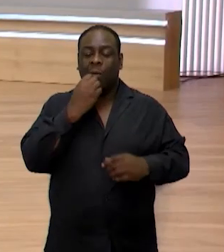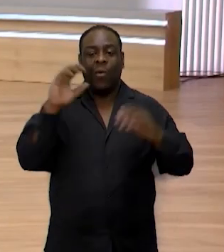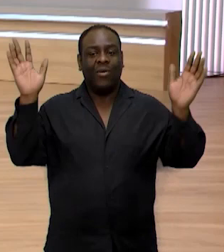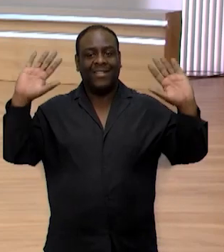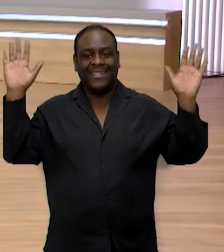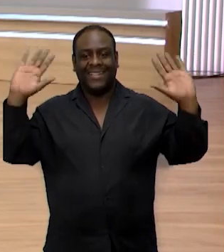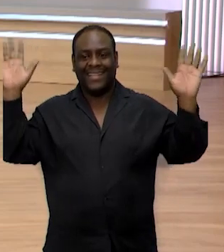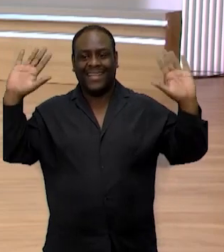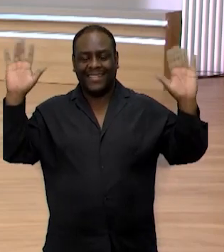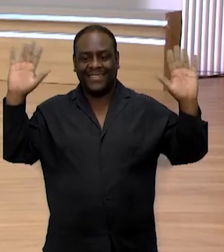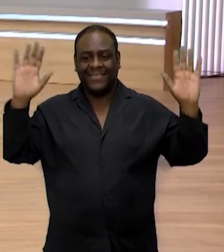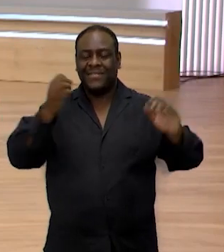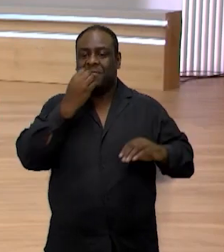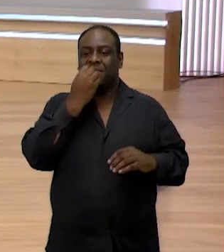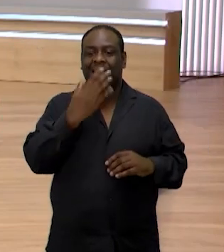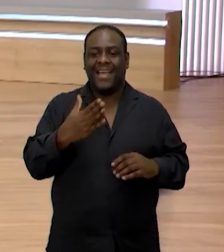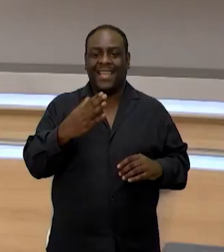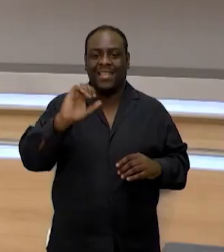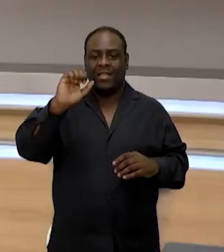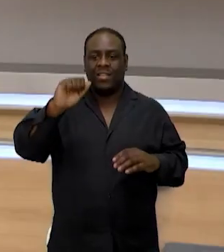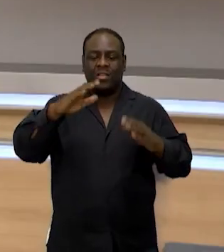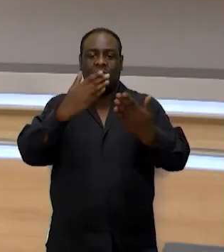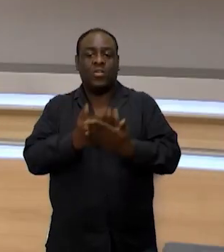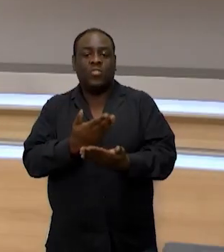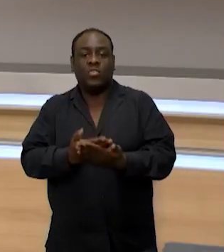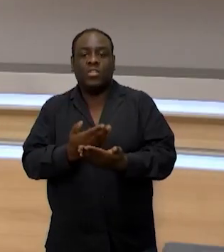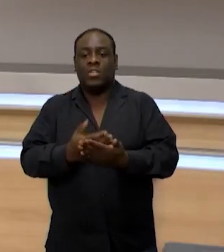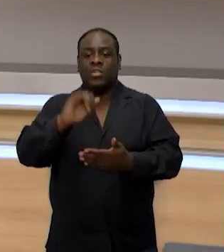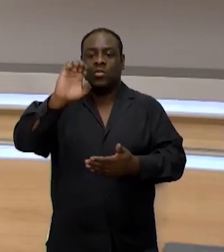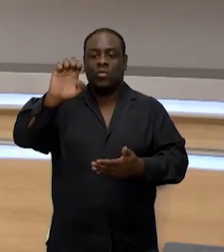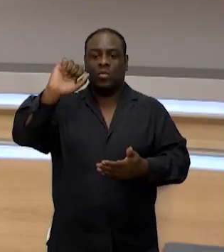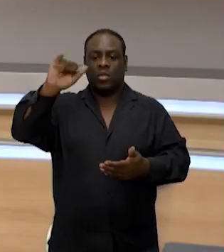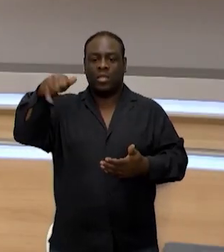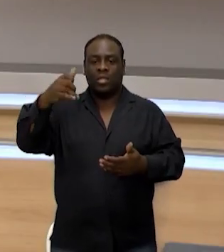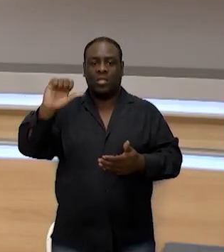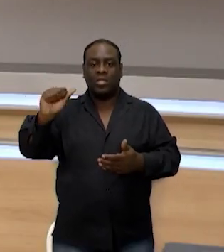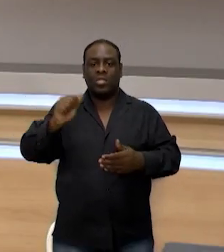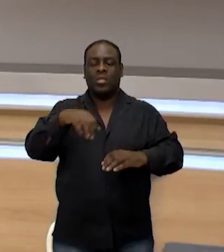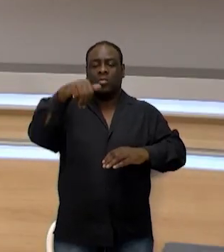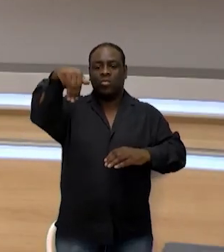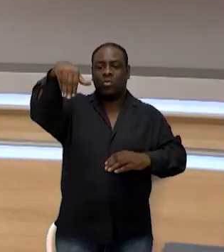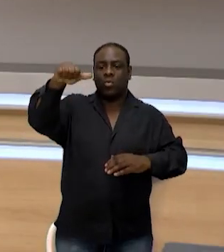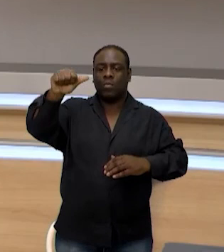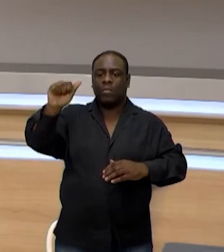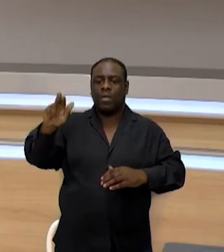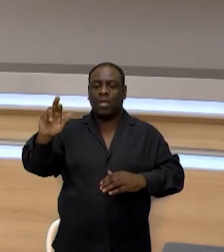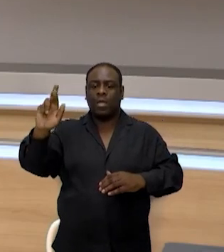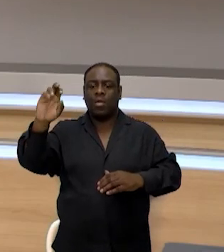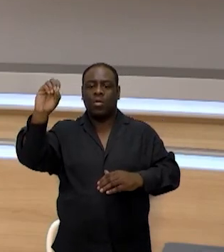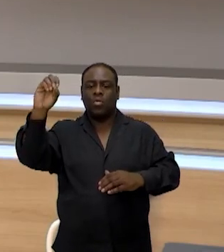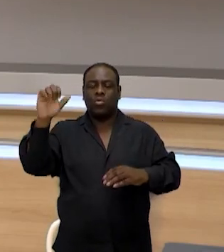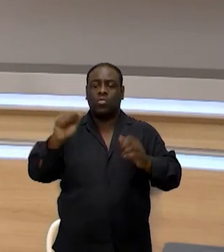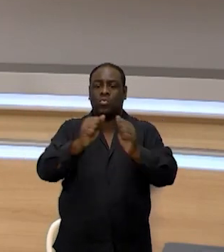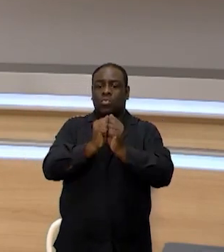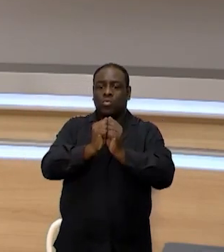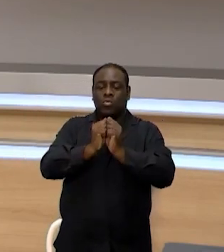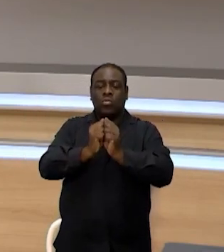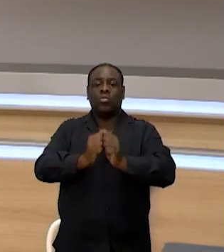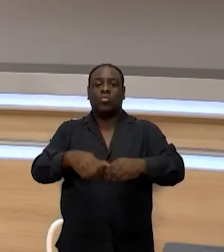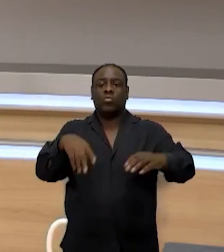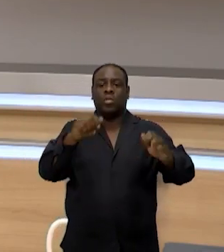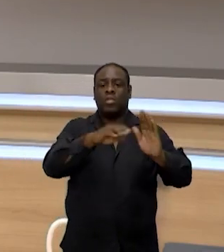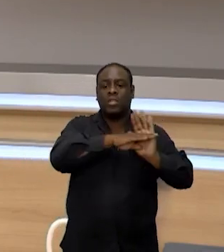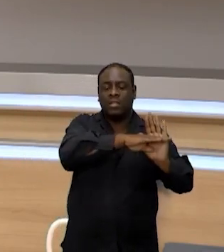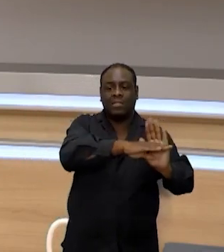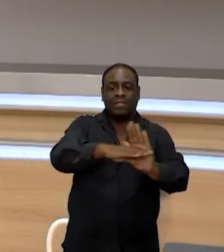Olá, queridos estudantes da EJA, tudo bem com vocês? Eu sou o professor Mauro Marcel e estarei aqui acompanhando a interação no chat.